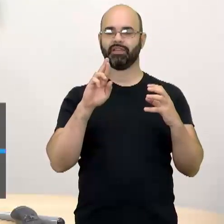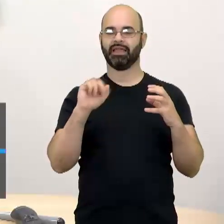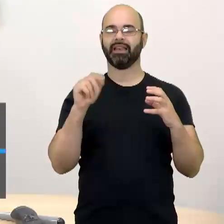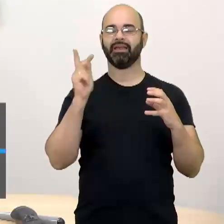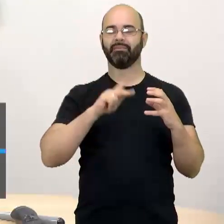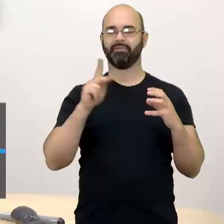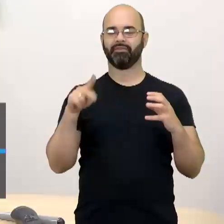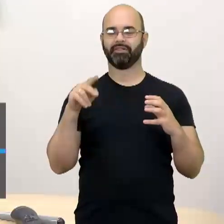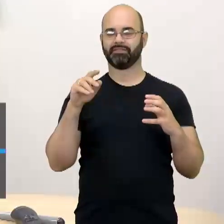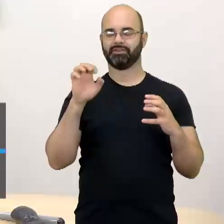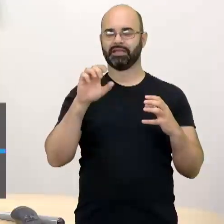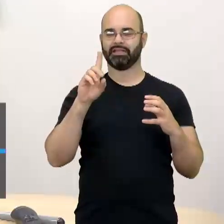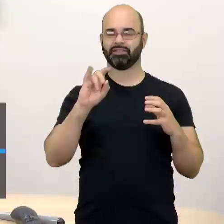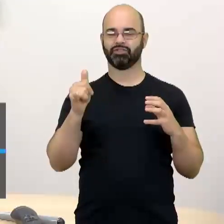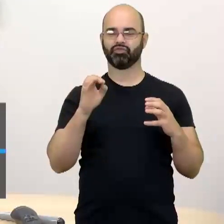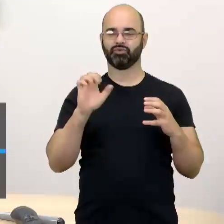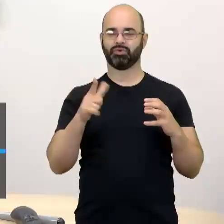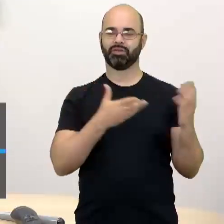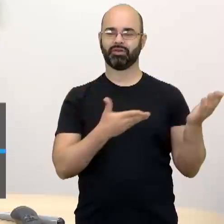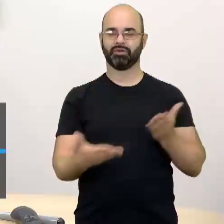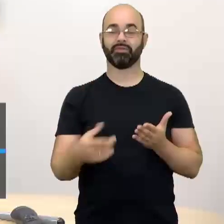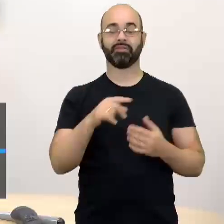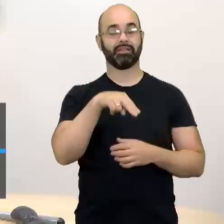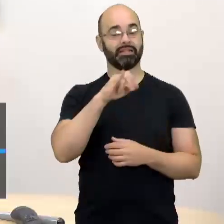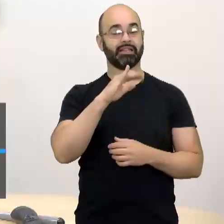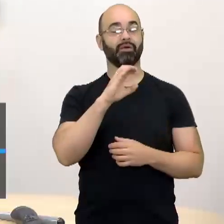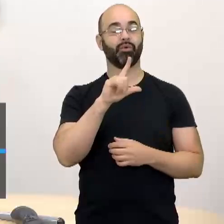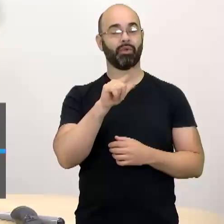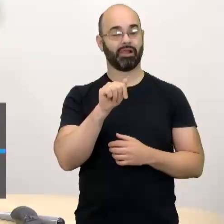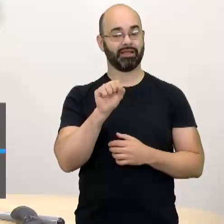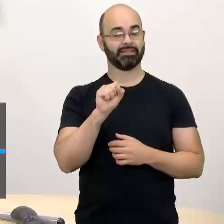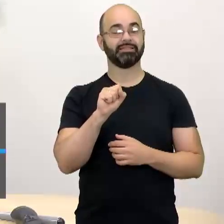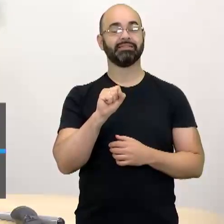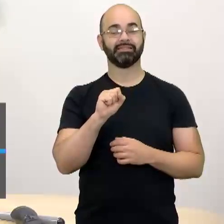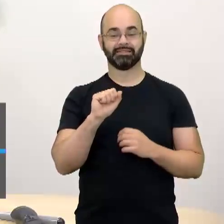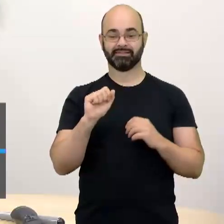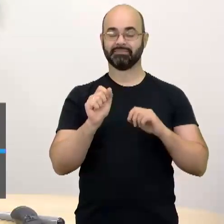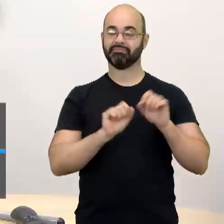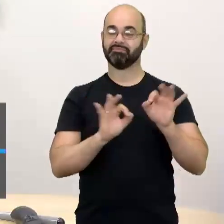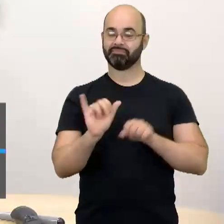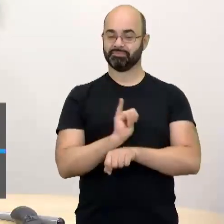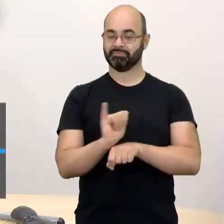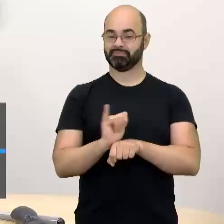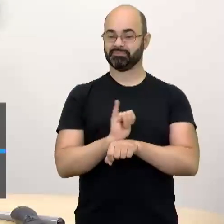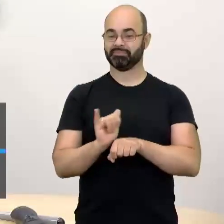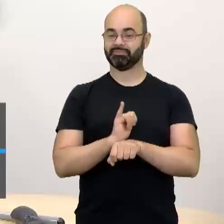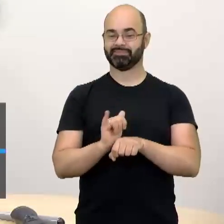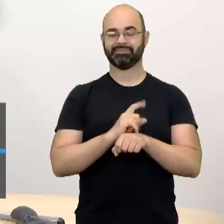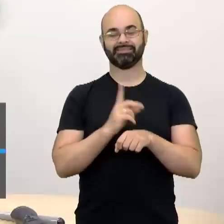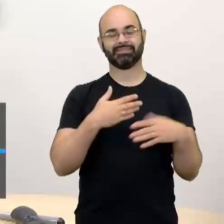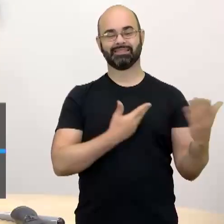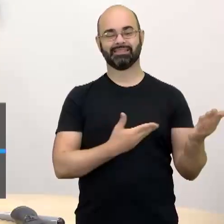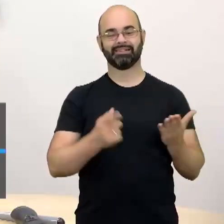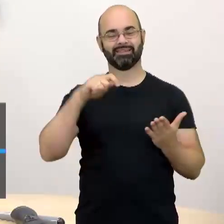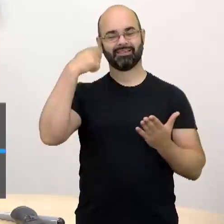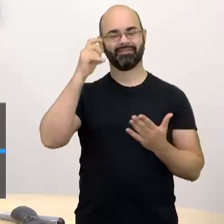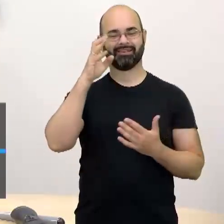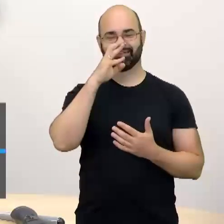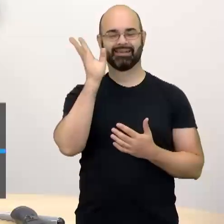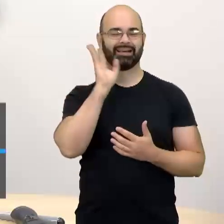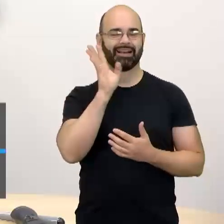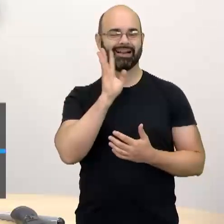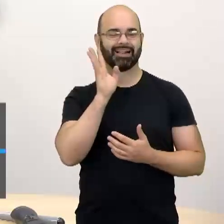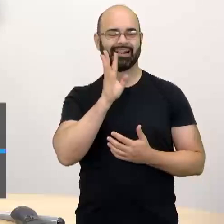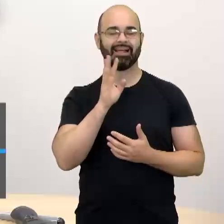aí um mão na massa na aula, ao vivo e tal. E o Nicolas, né? Ele acabou fazendo e passou para nós aí. Então é sempre legal